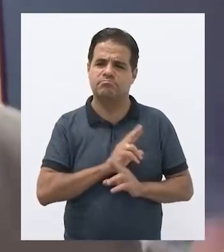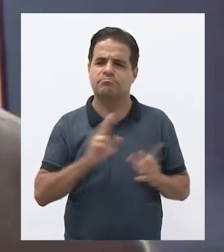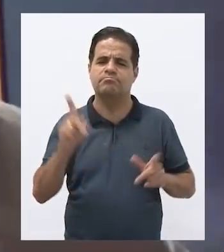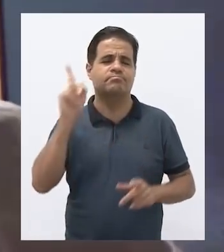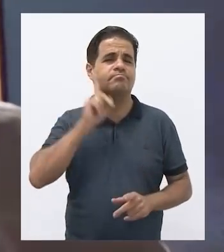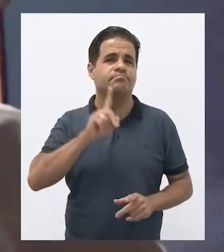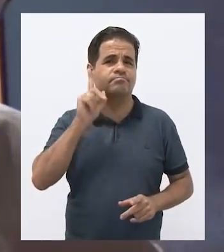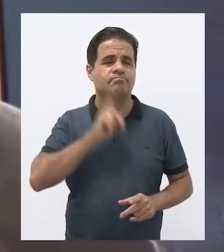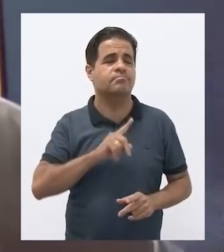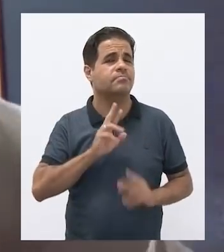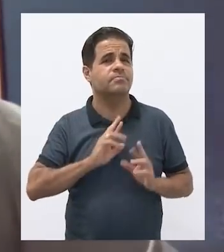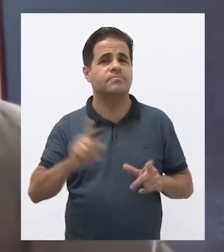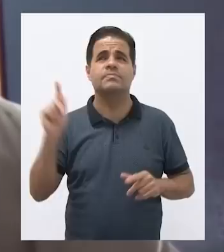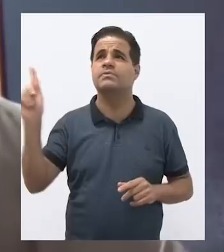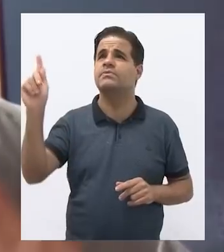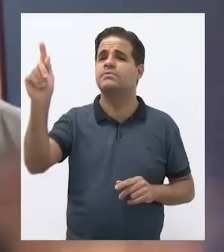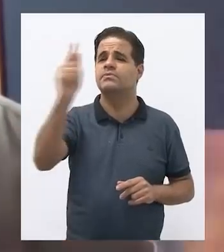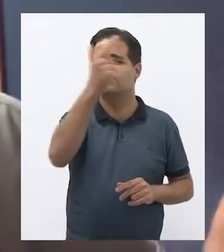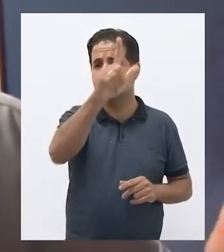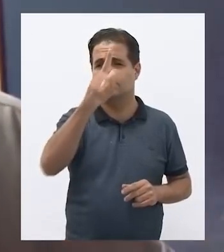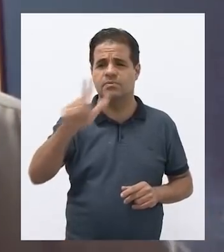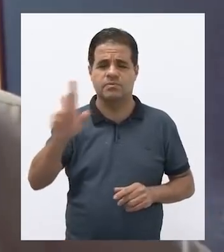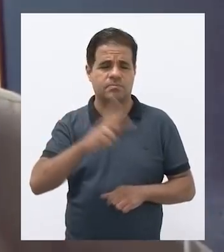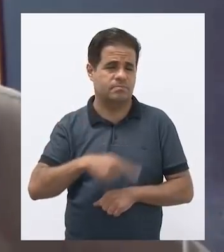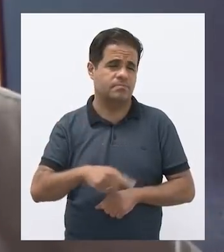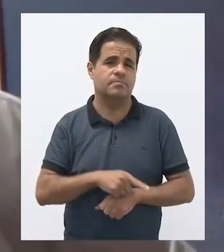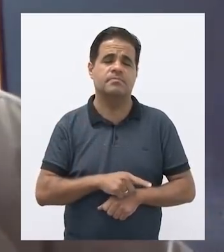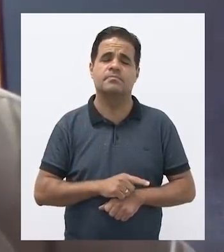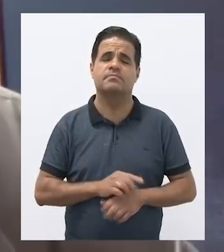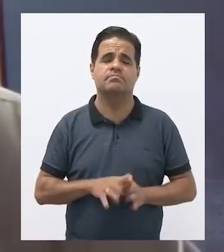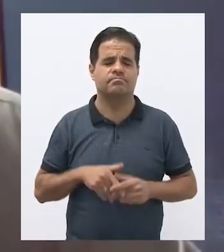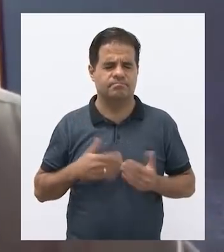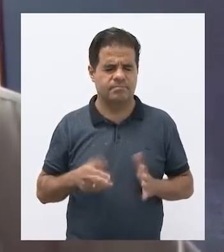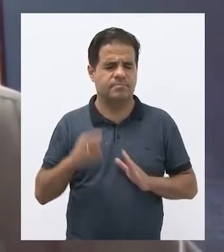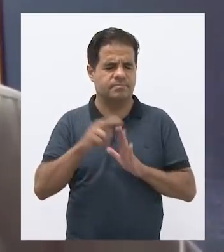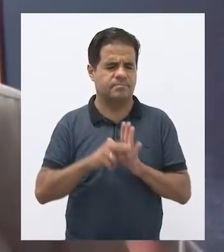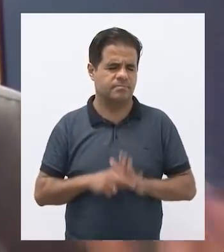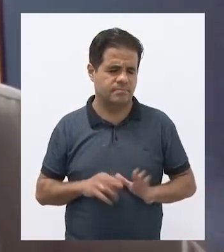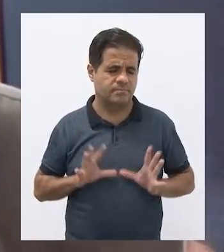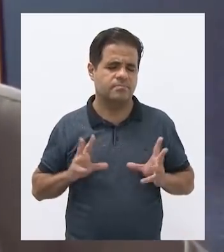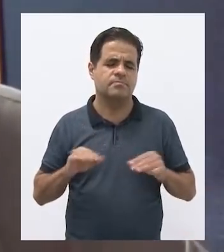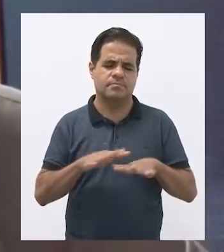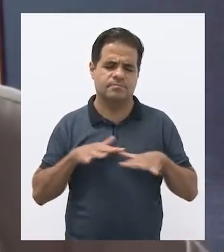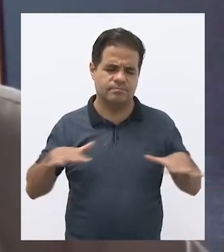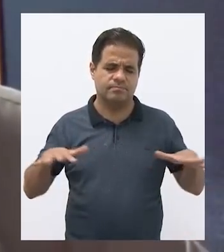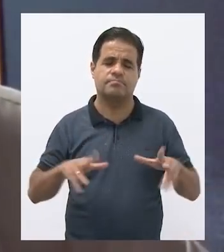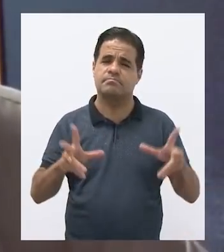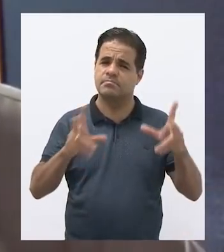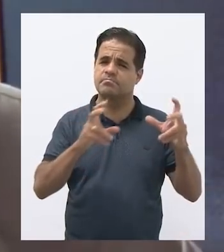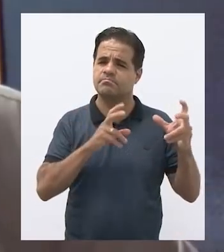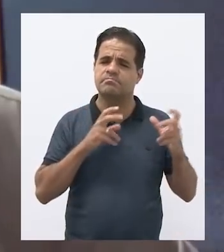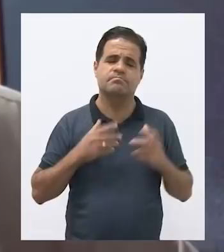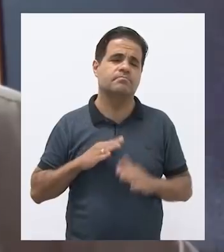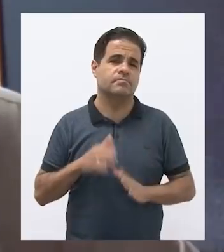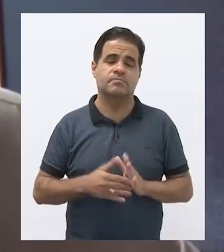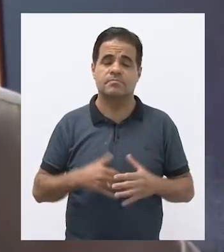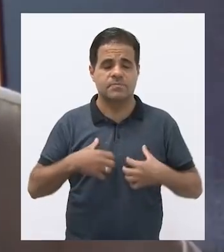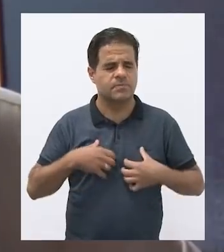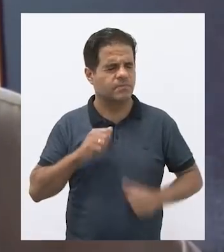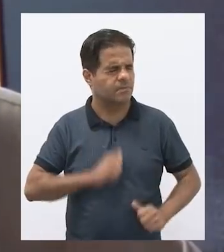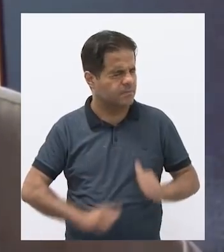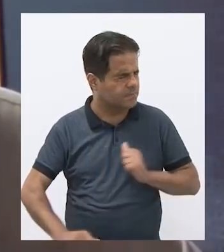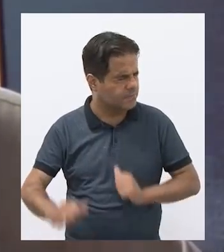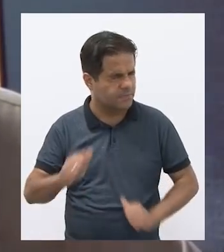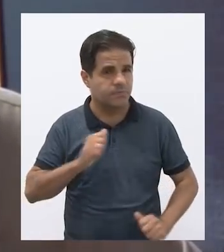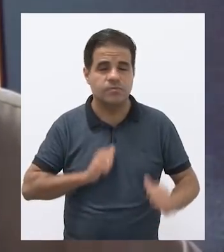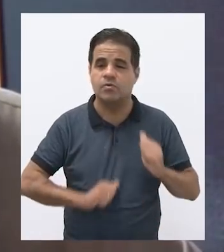Estados Unidos, que é diferente de não sei que outro país, evidentemente. Mas, regra geral, essa é a percepção do estudo. Eu estou muito ansioso para